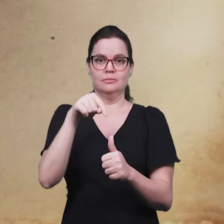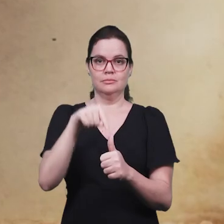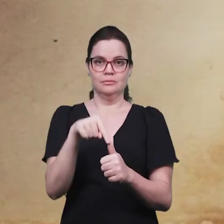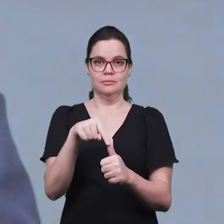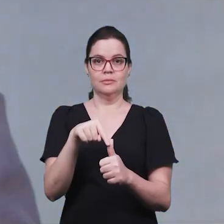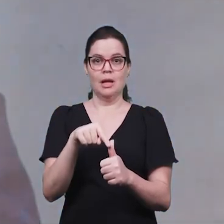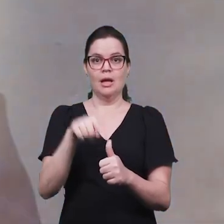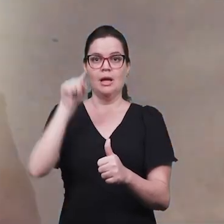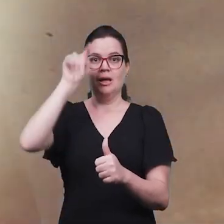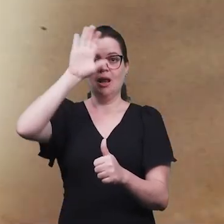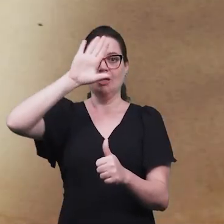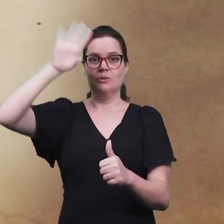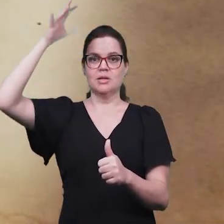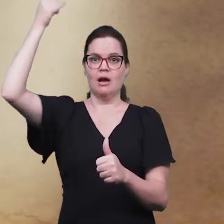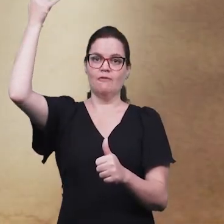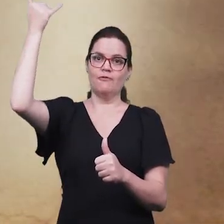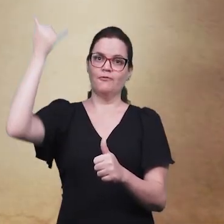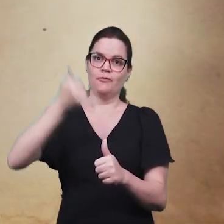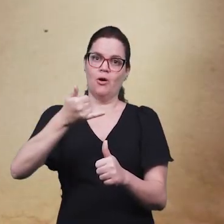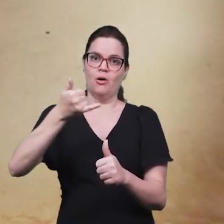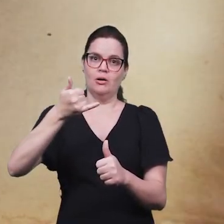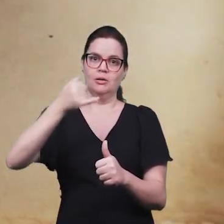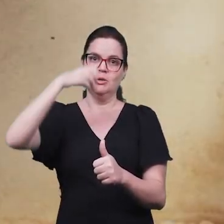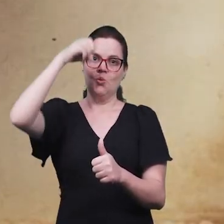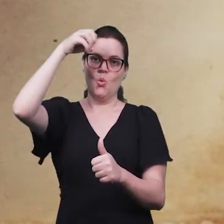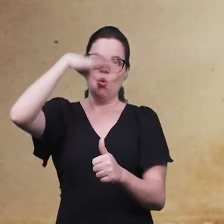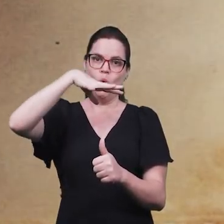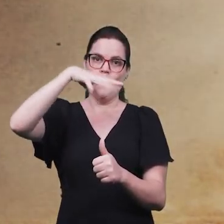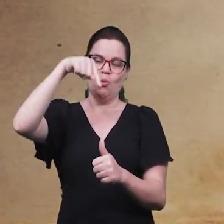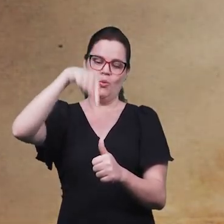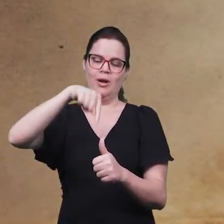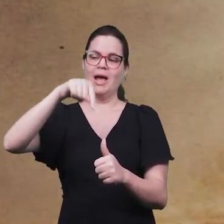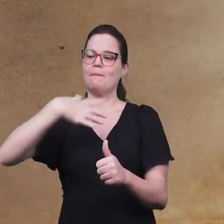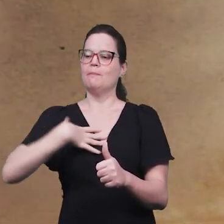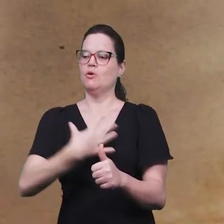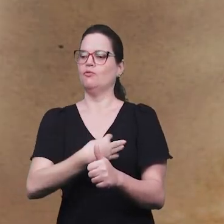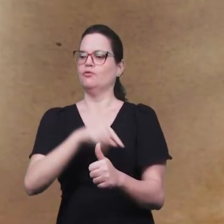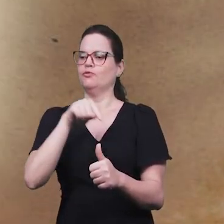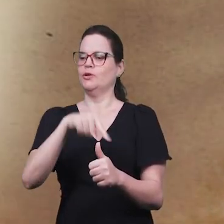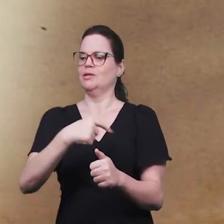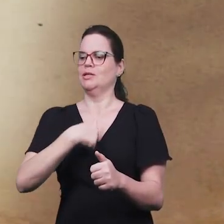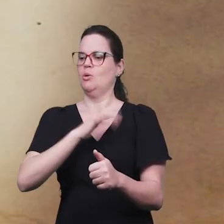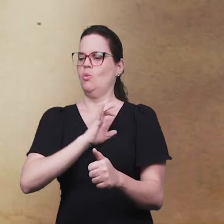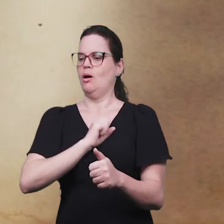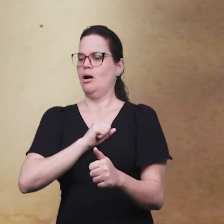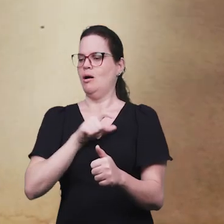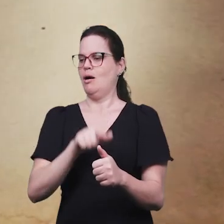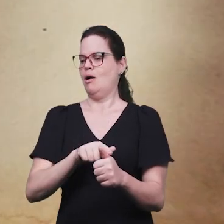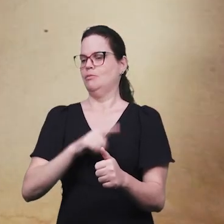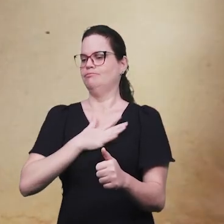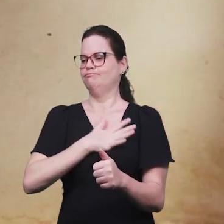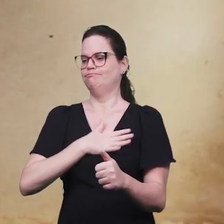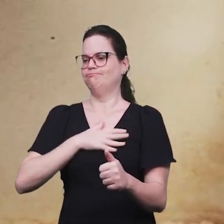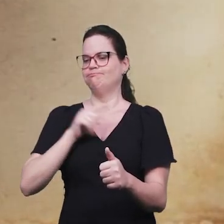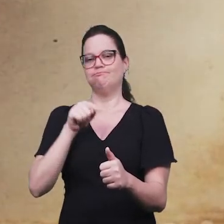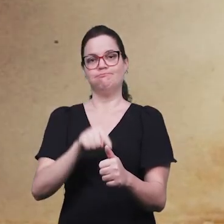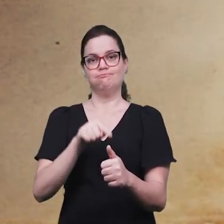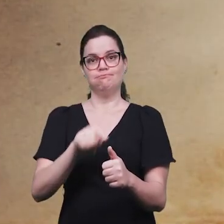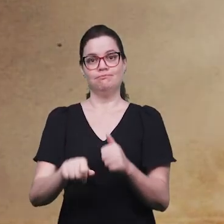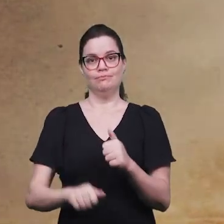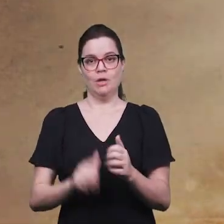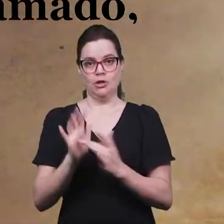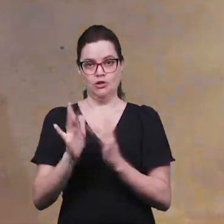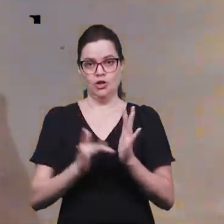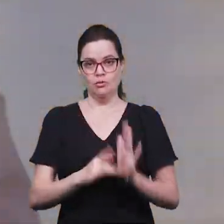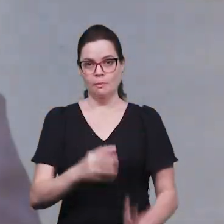que uma voz dos céus dizia: este é o meu Filho amado, em quem me comprazo. Jesus